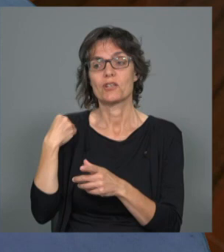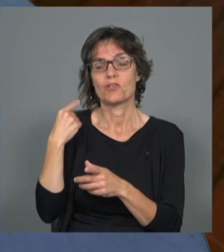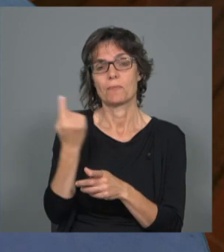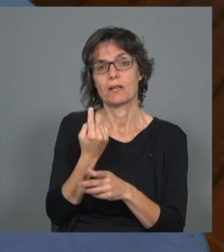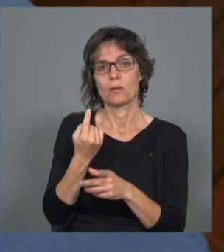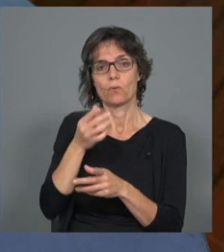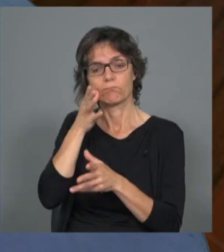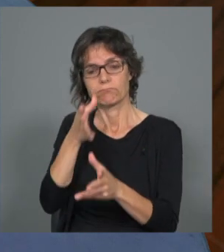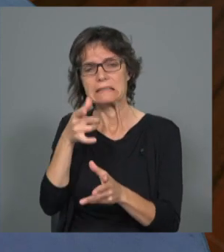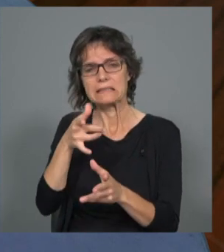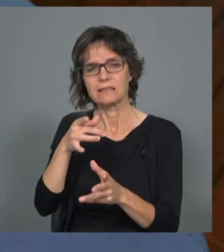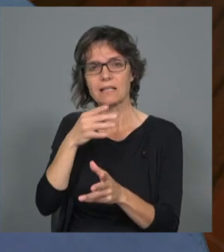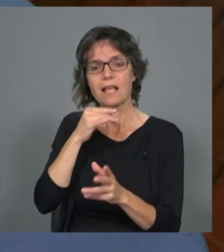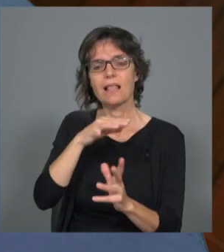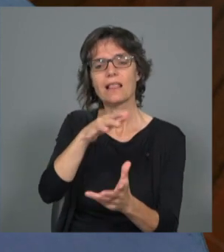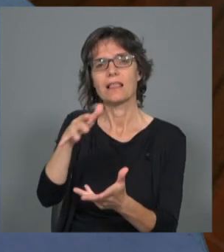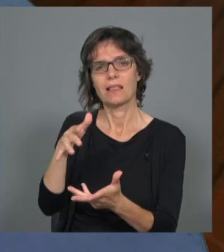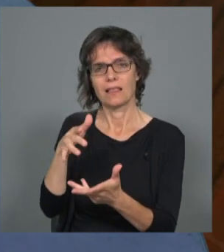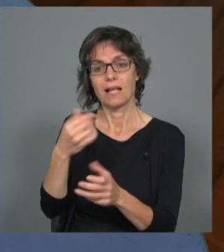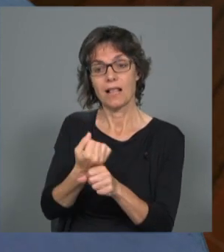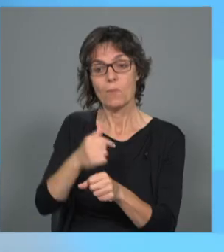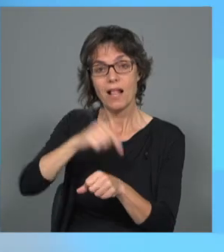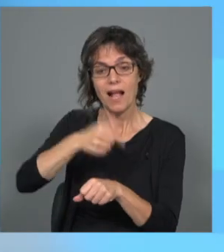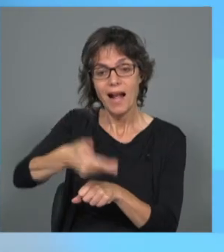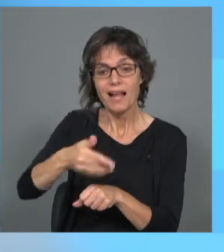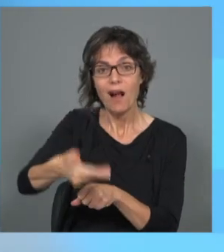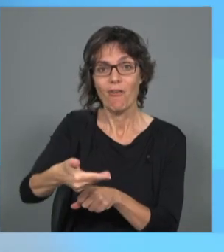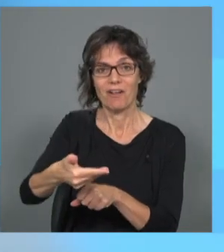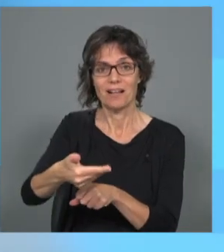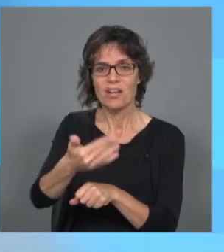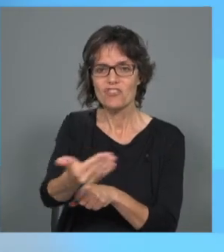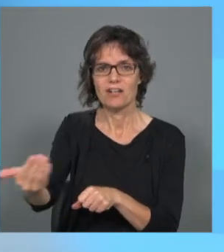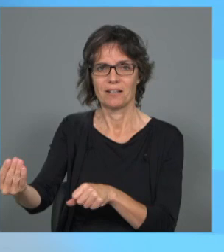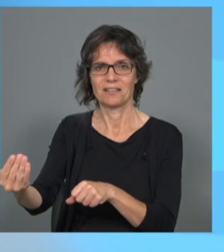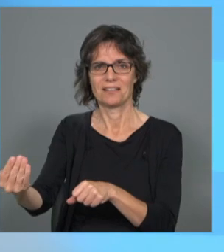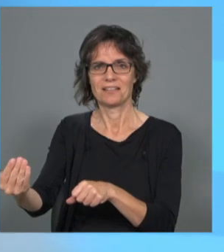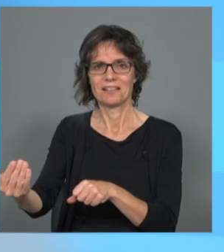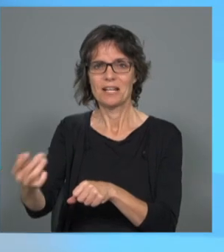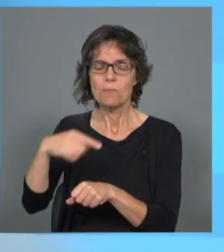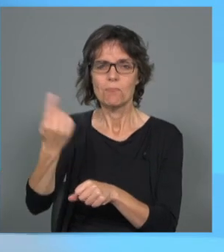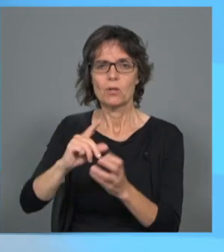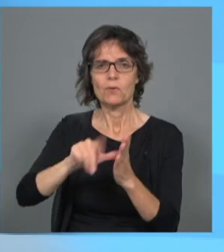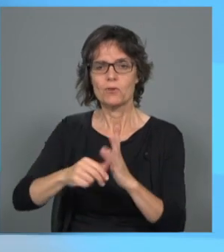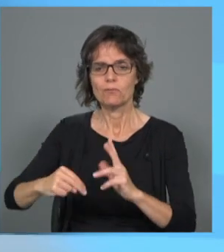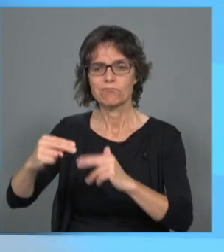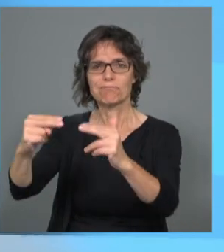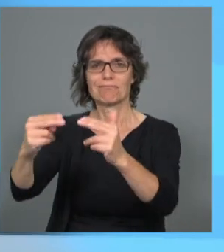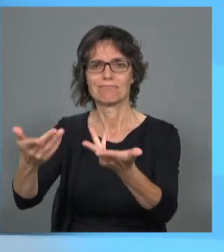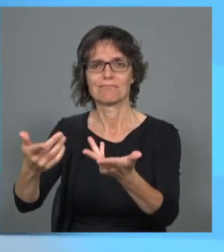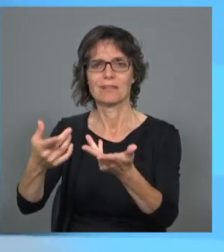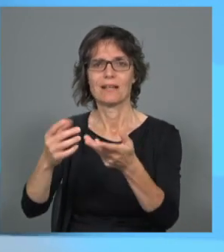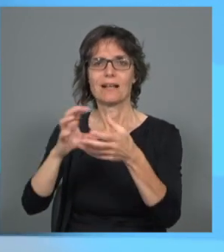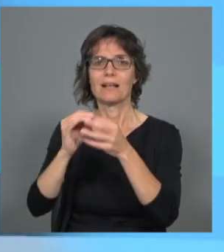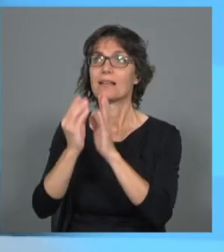neste mundo, não é? E de sermos efetivos, na verdade, na construção deste projeto que Deus quer e